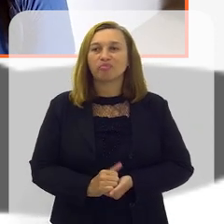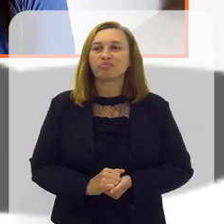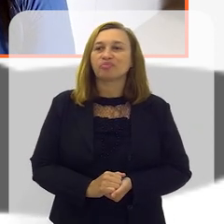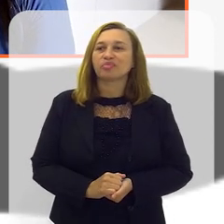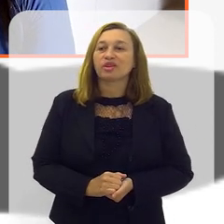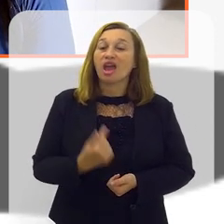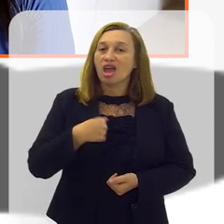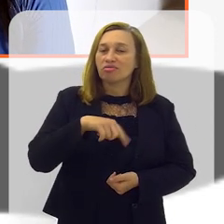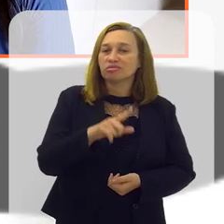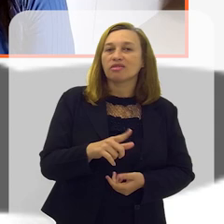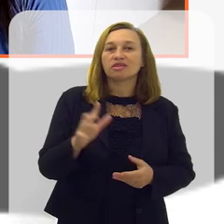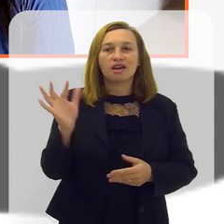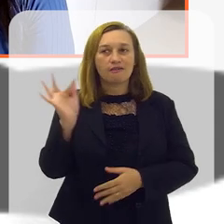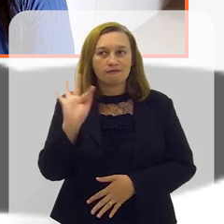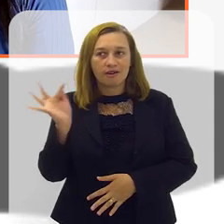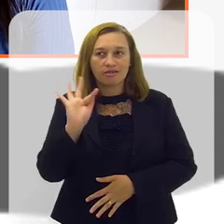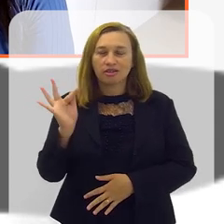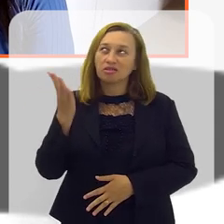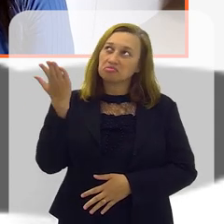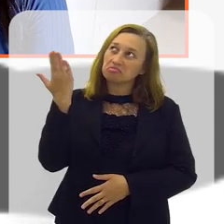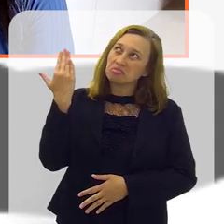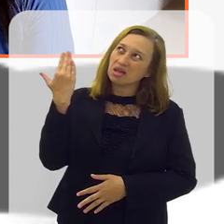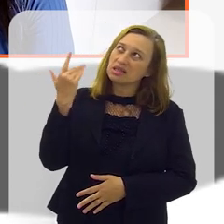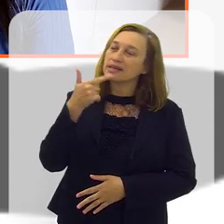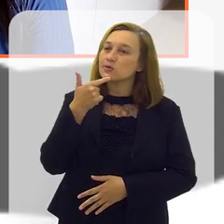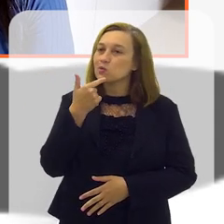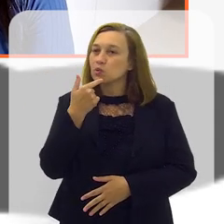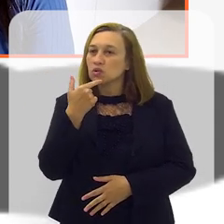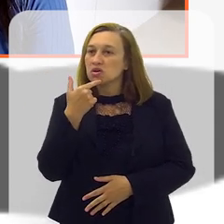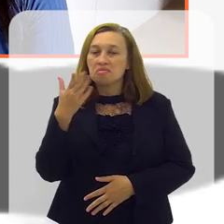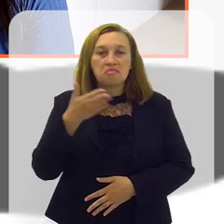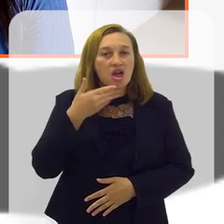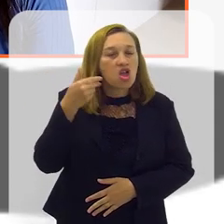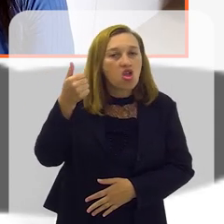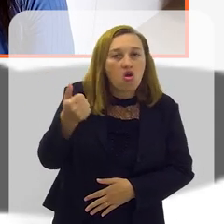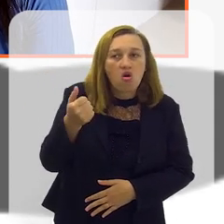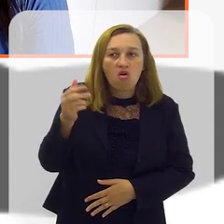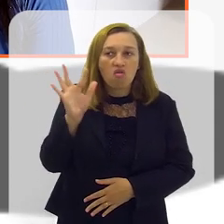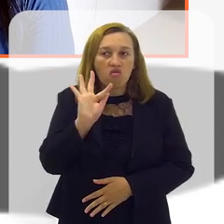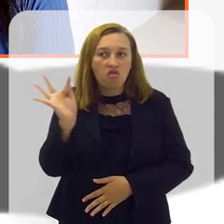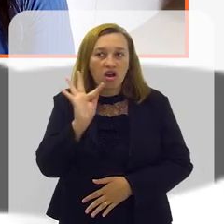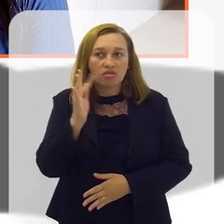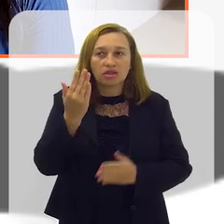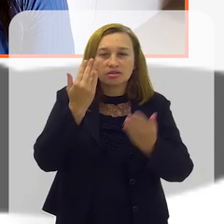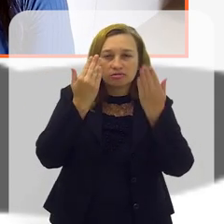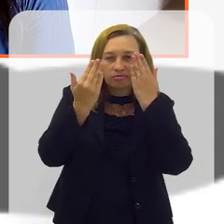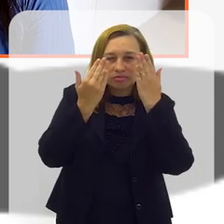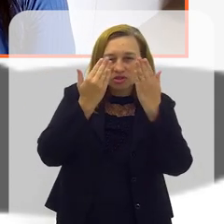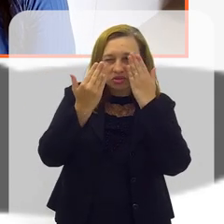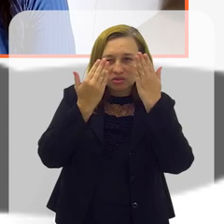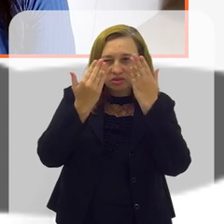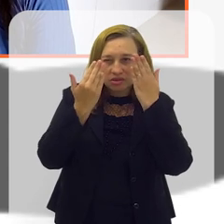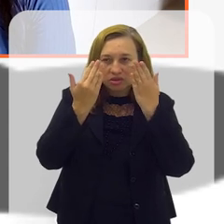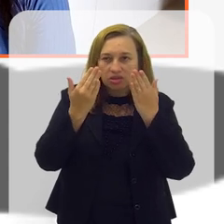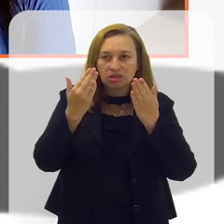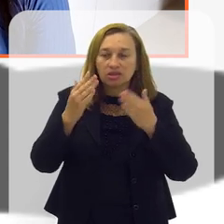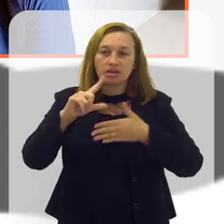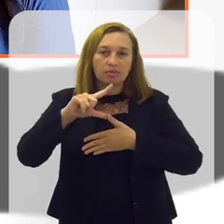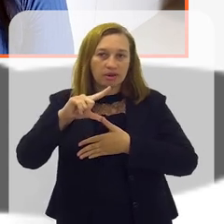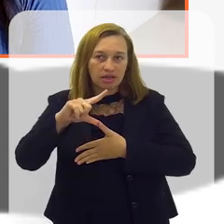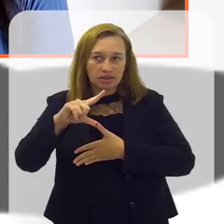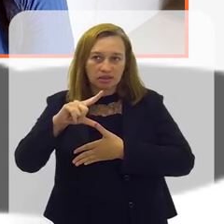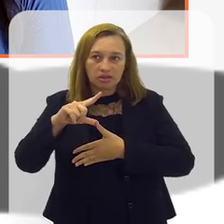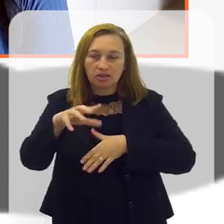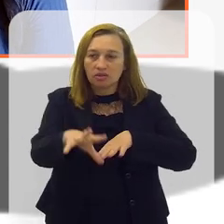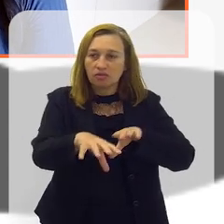eu estava na faculdade, que na época era considerada a melhor faculdade de psicologia da América